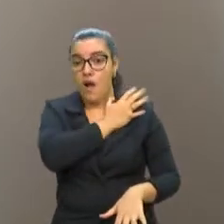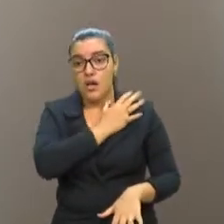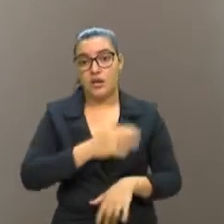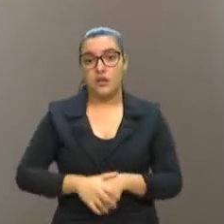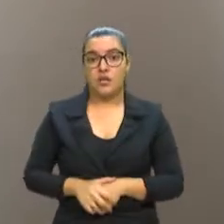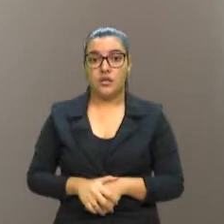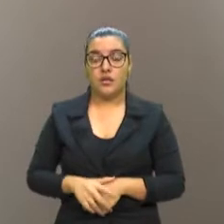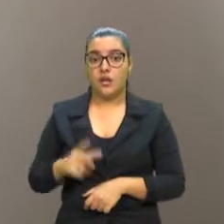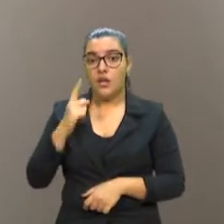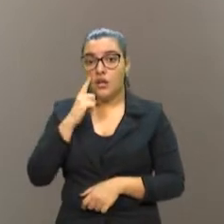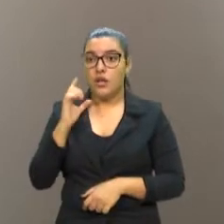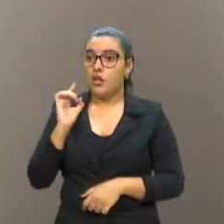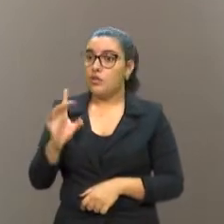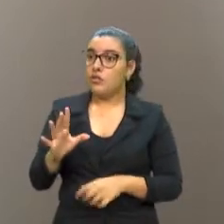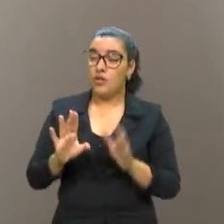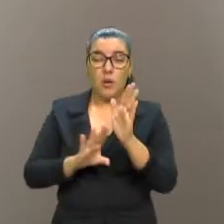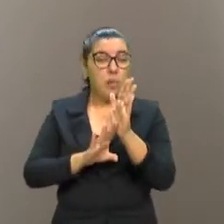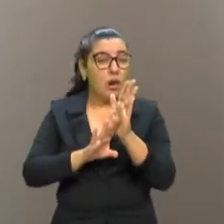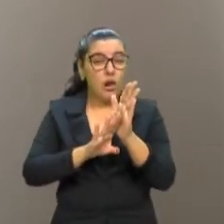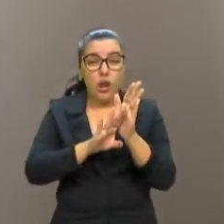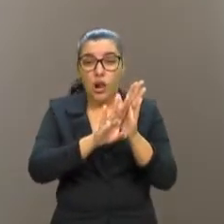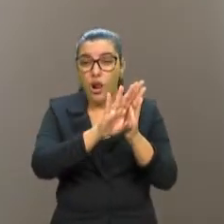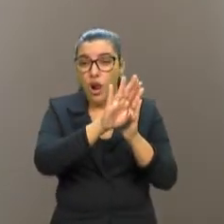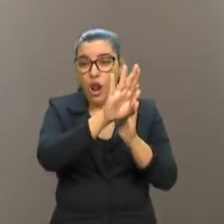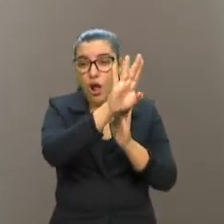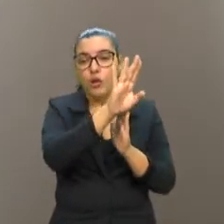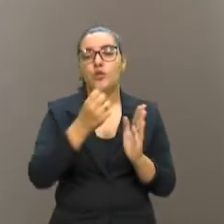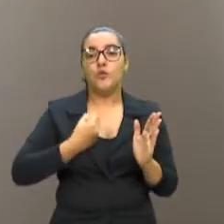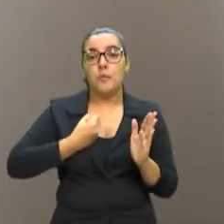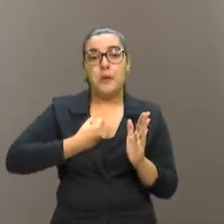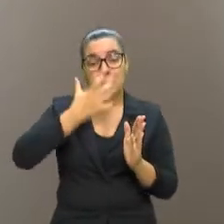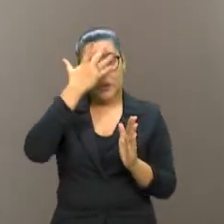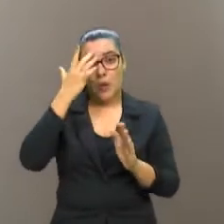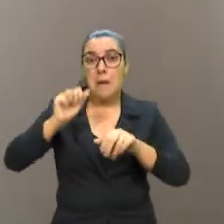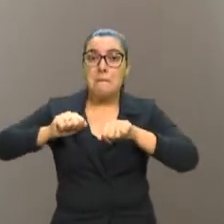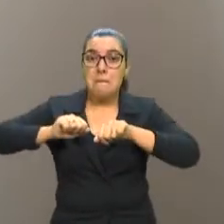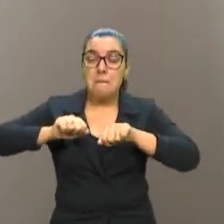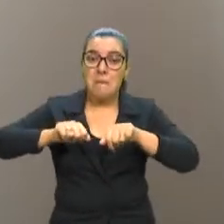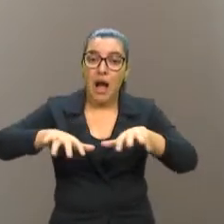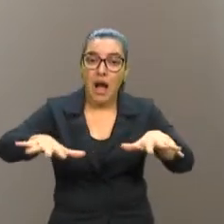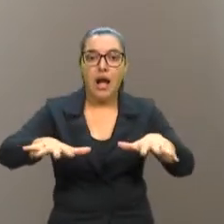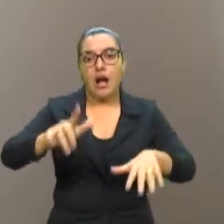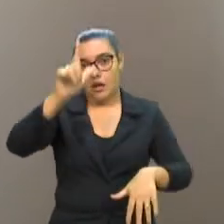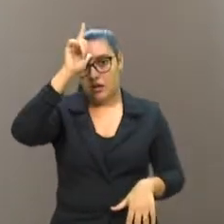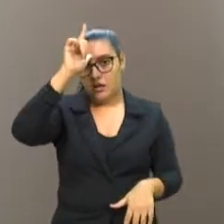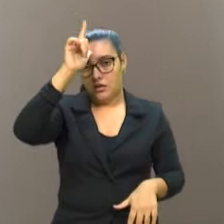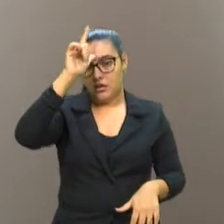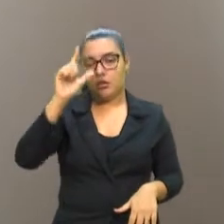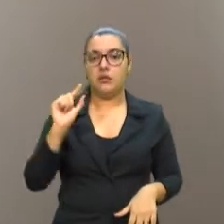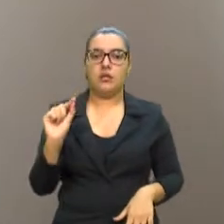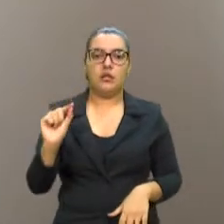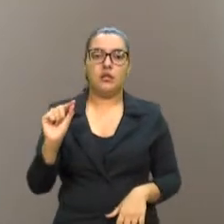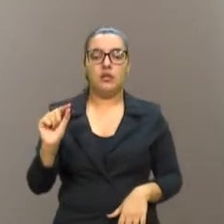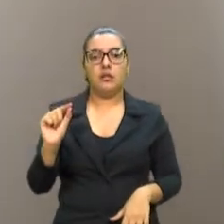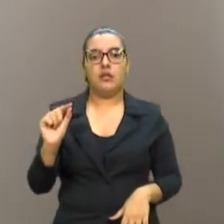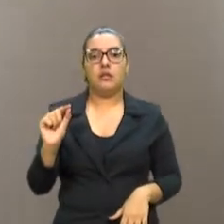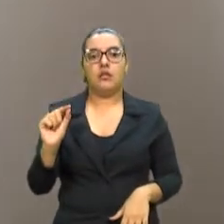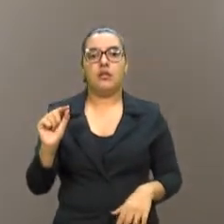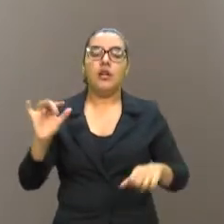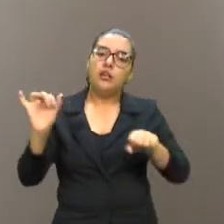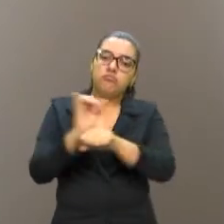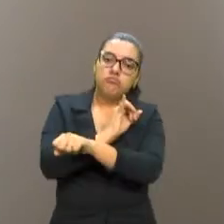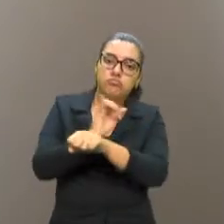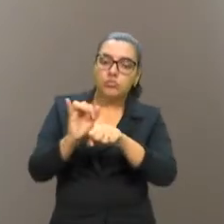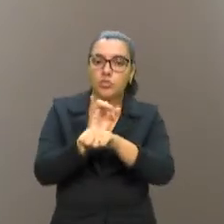curvas subindo, subindo, subindo. E a Alemanha apostou por várias estratégias.